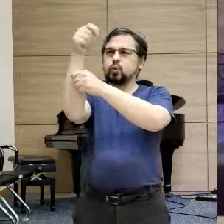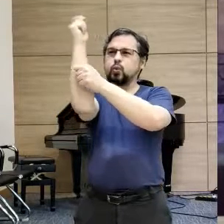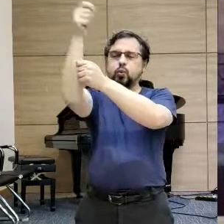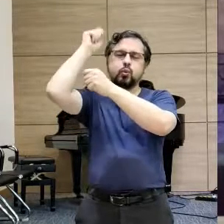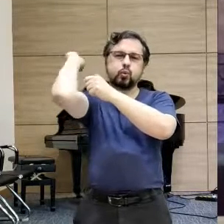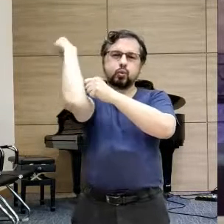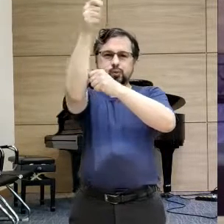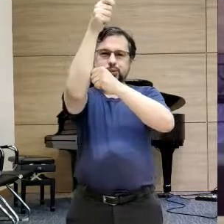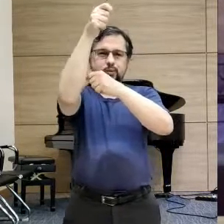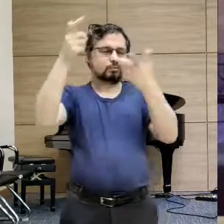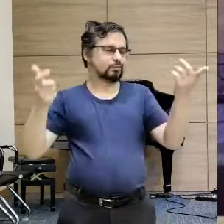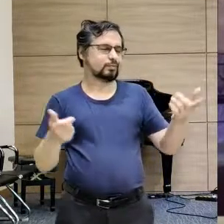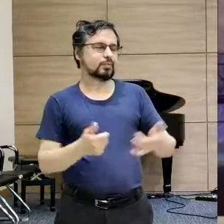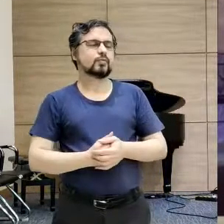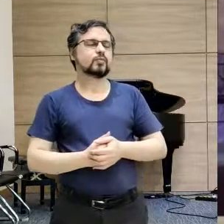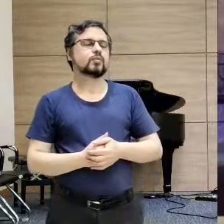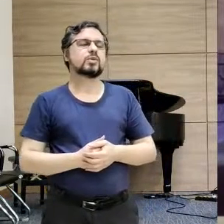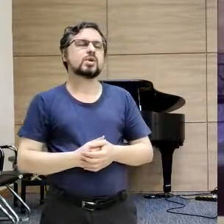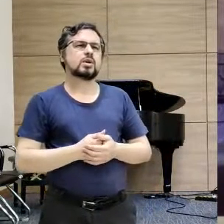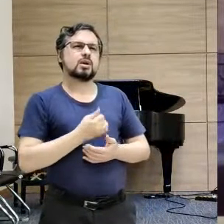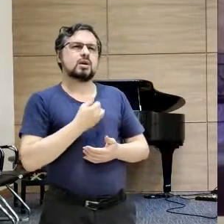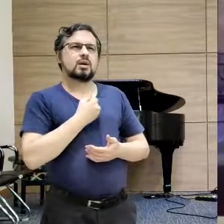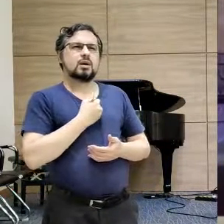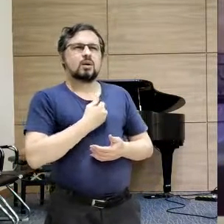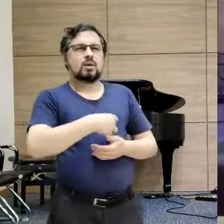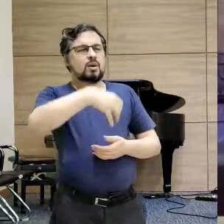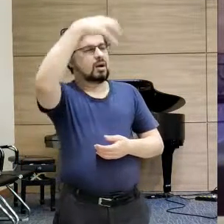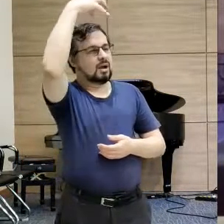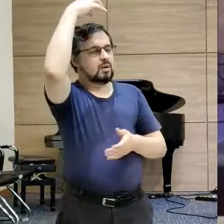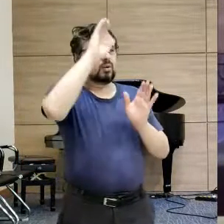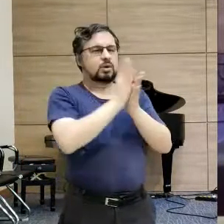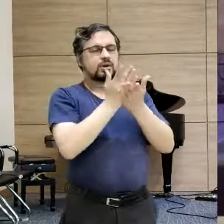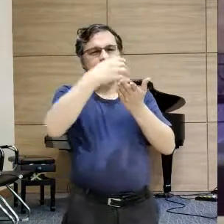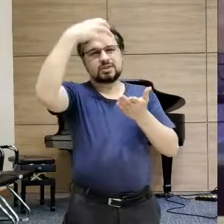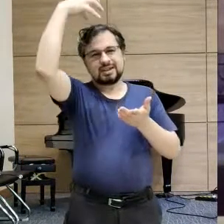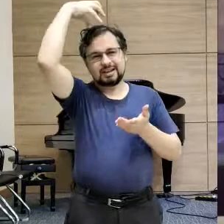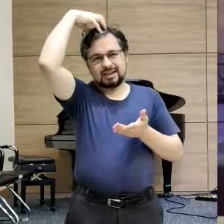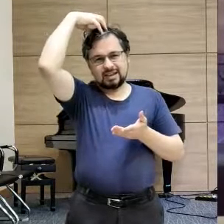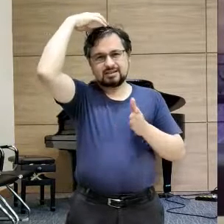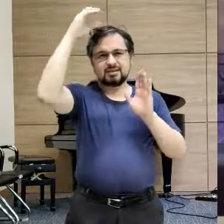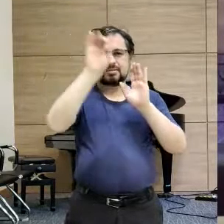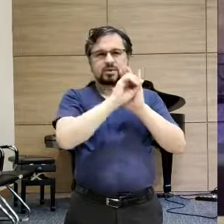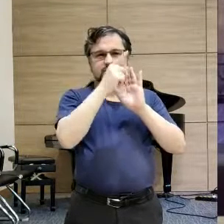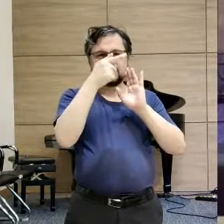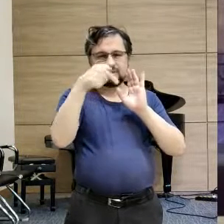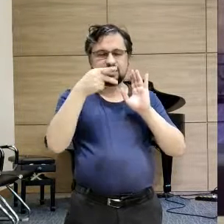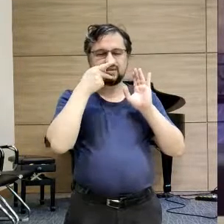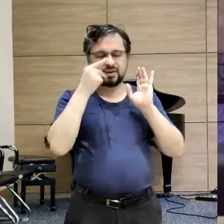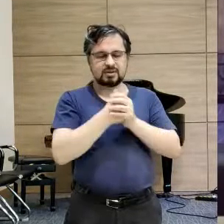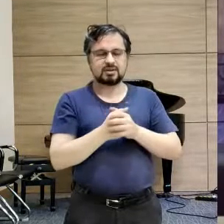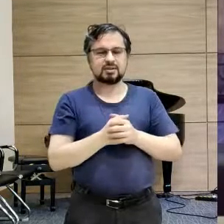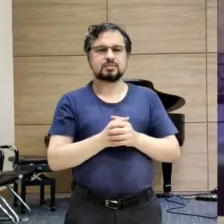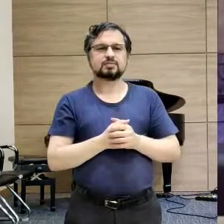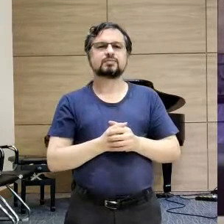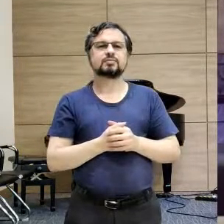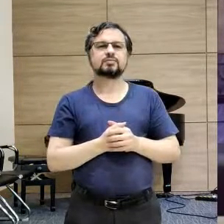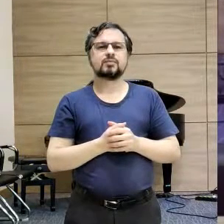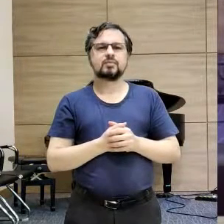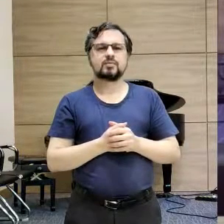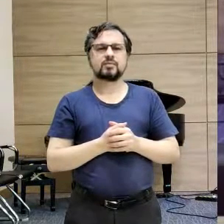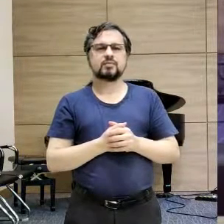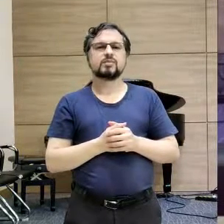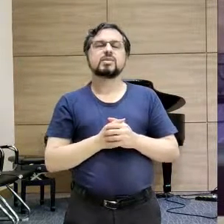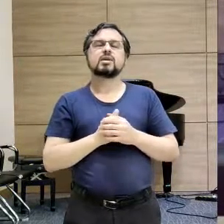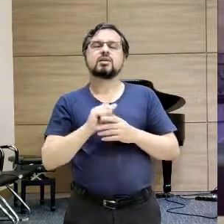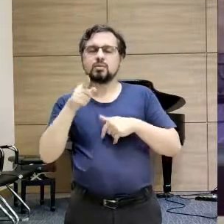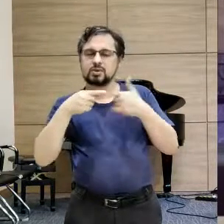O livro de Reis vai dizer uma curiosidade, capítulo 17. Ele vai dizer que tinha uns meninos, que provavelmente ocupou depois o